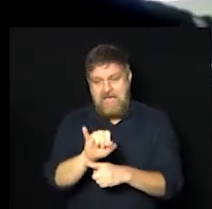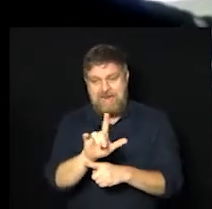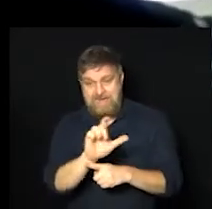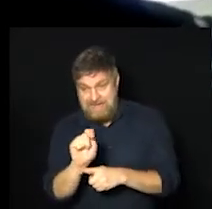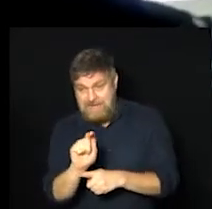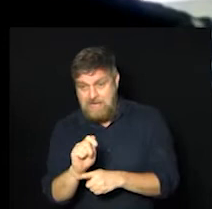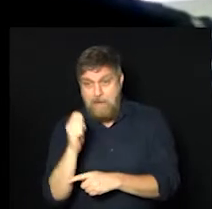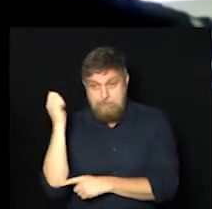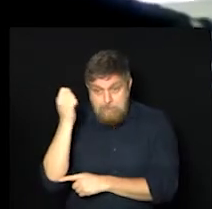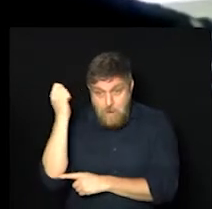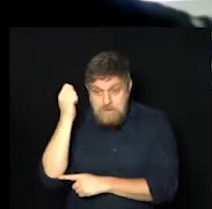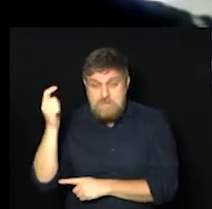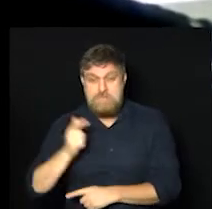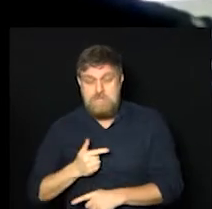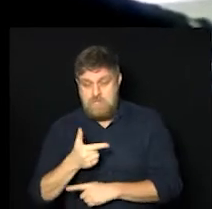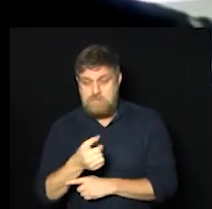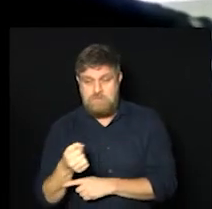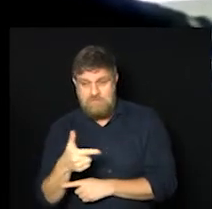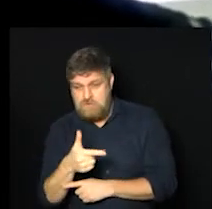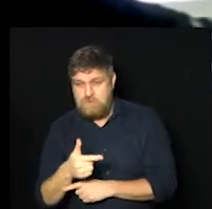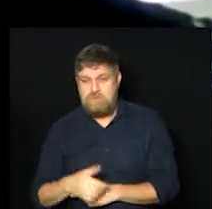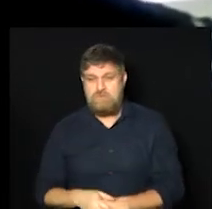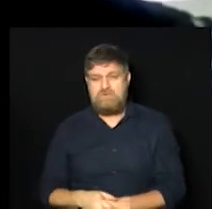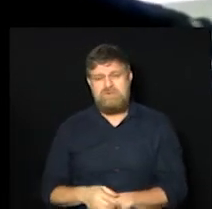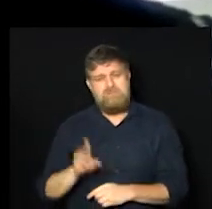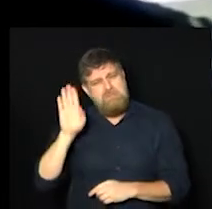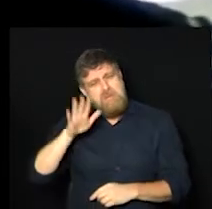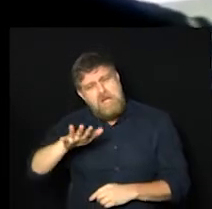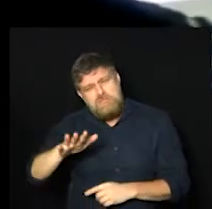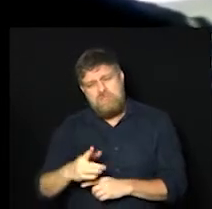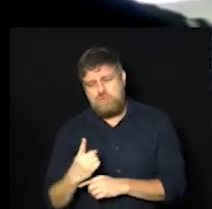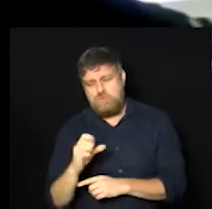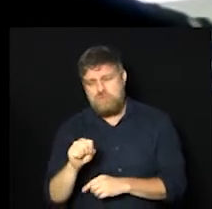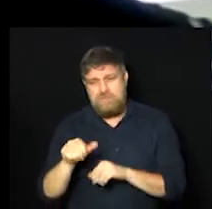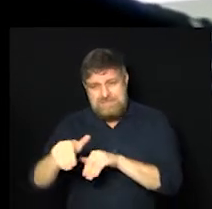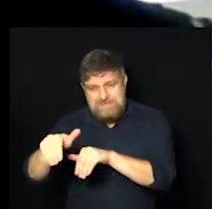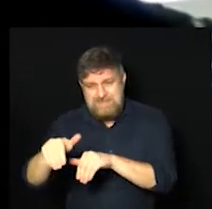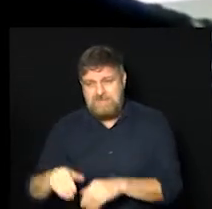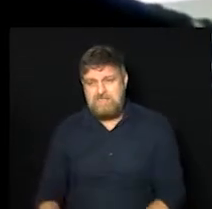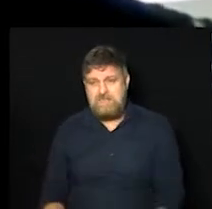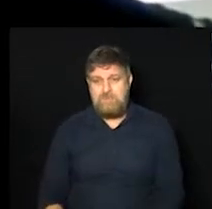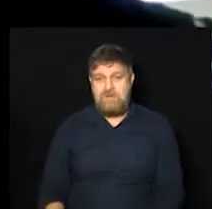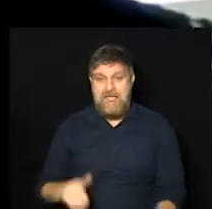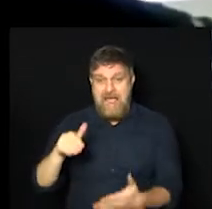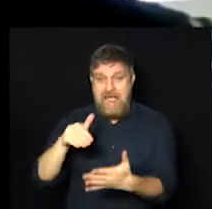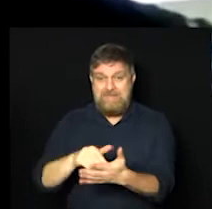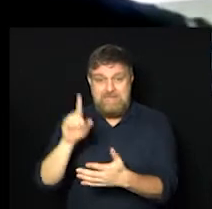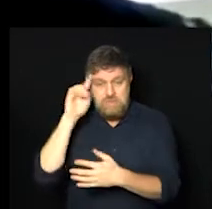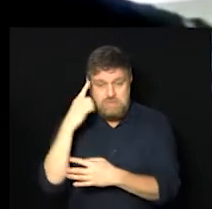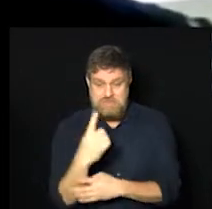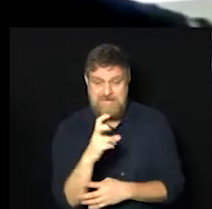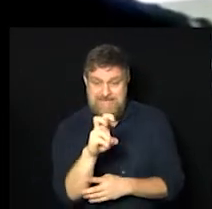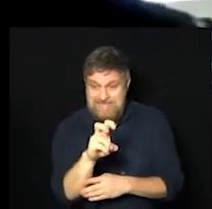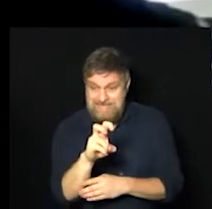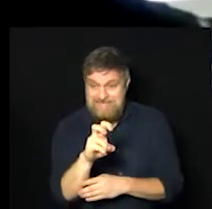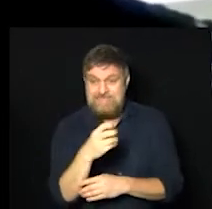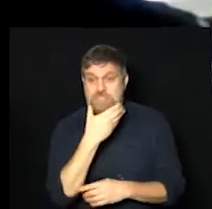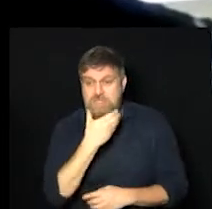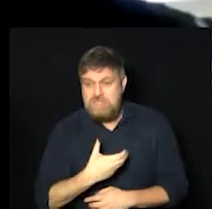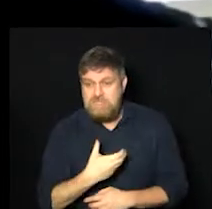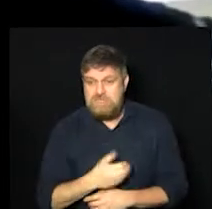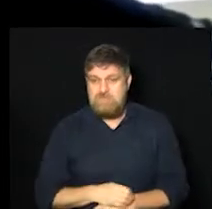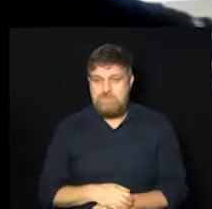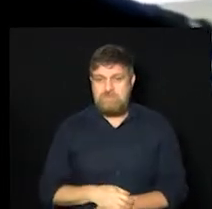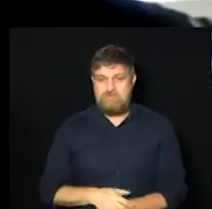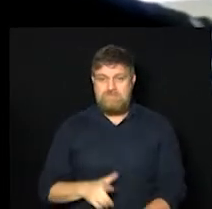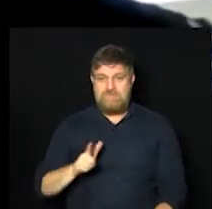Início. Entre 15 e 18 de setembro, encerramento 15 de dezembro. Um campeonato regionalizado, nós temos